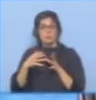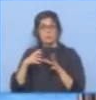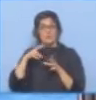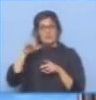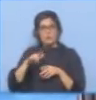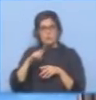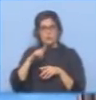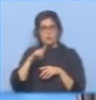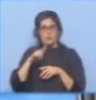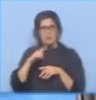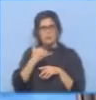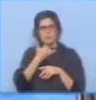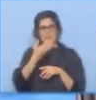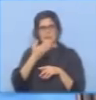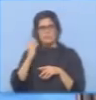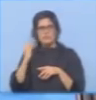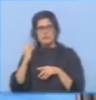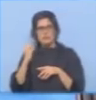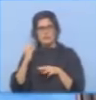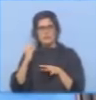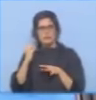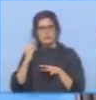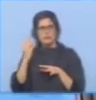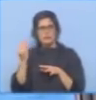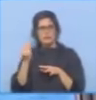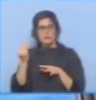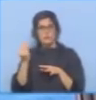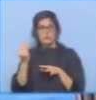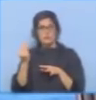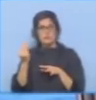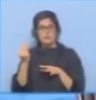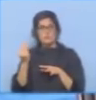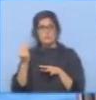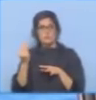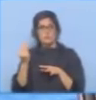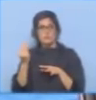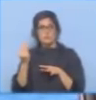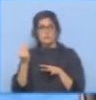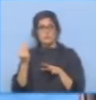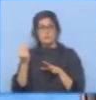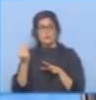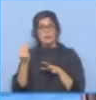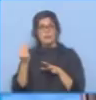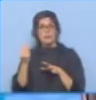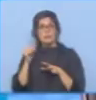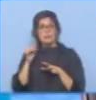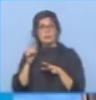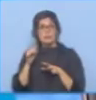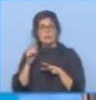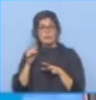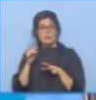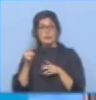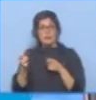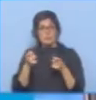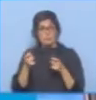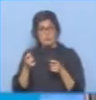Lisboa. Éramos o segundo maior grupo do mundo, acho eu, inscrito em Madrid, e, portanto, depois, mesmo na preparação que foi feita por vigarias, e,